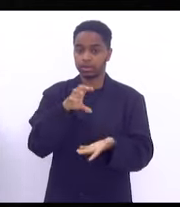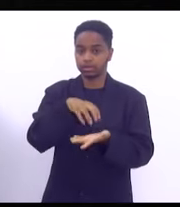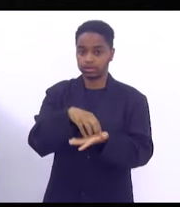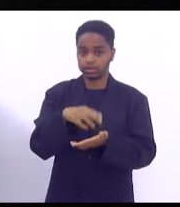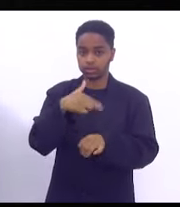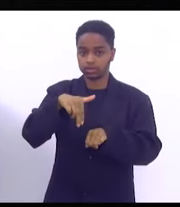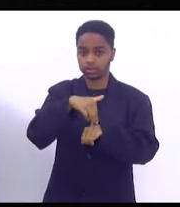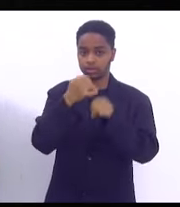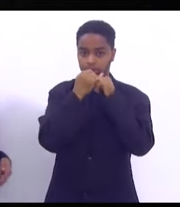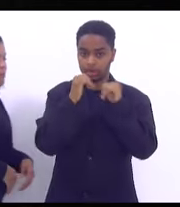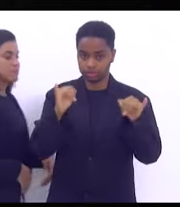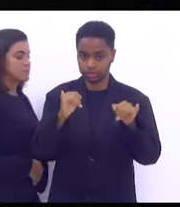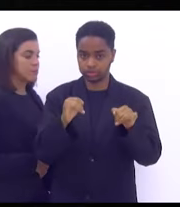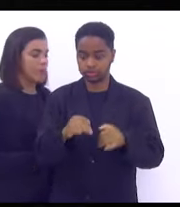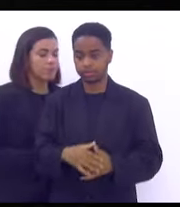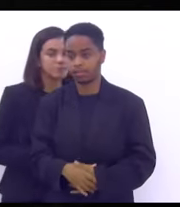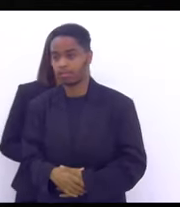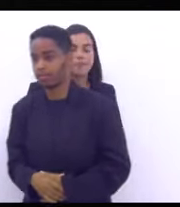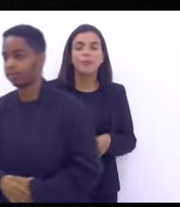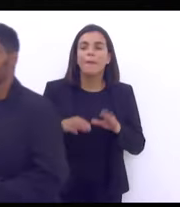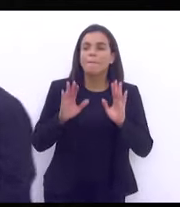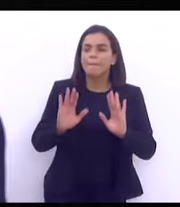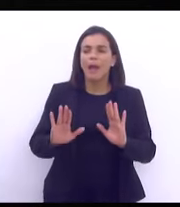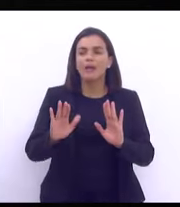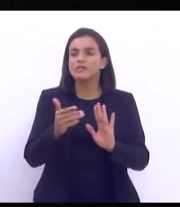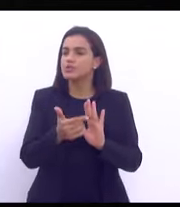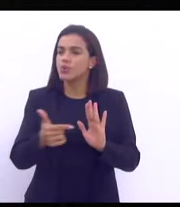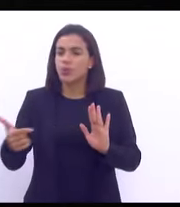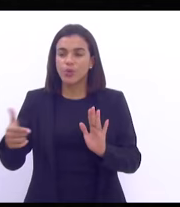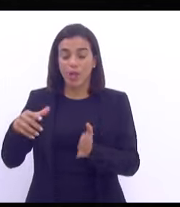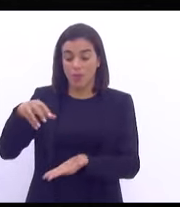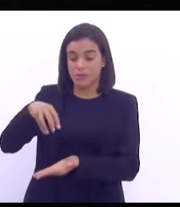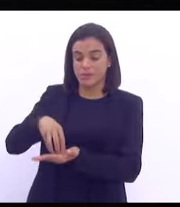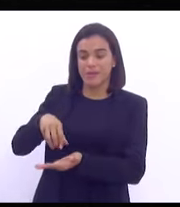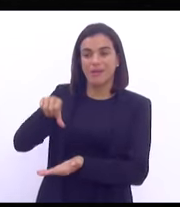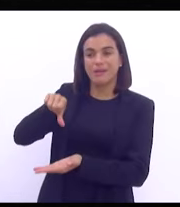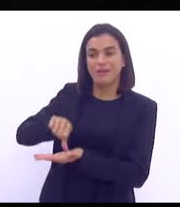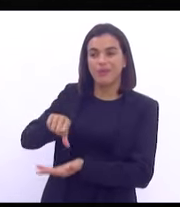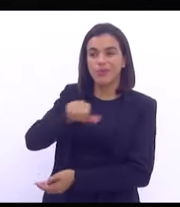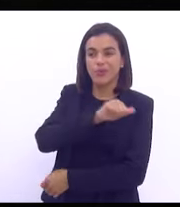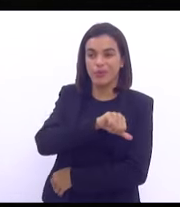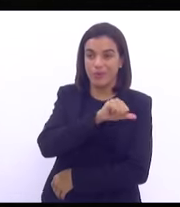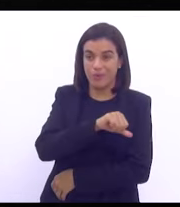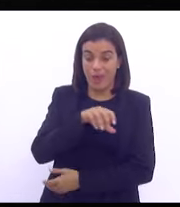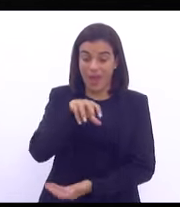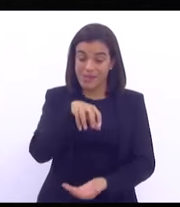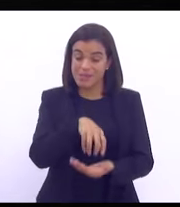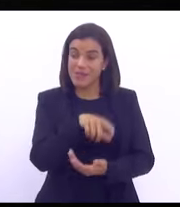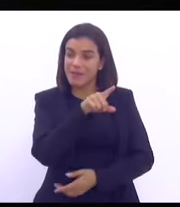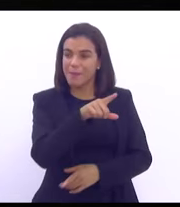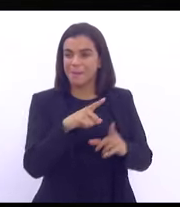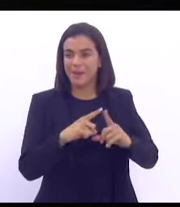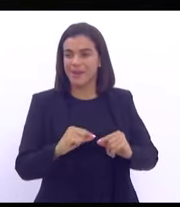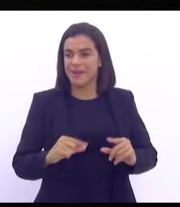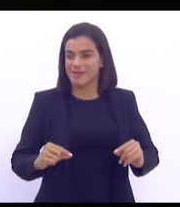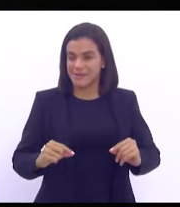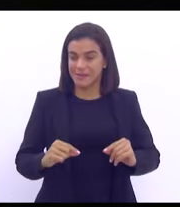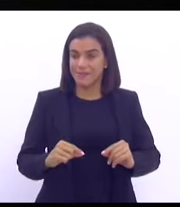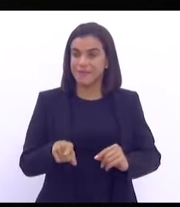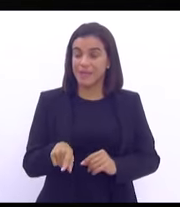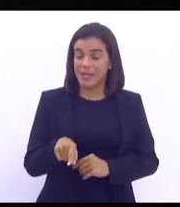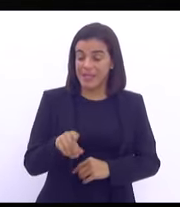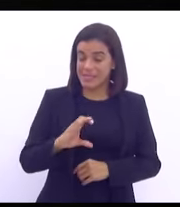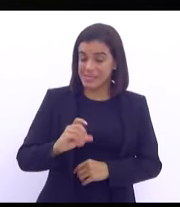de Energia Elétrica, que é a ANEEL, só que nós não temos uma sede no Rio de Janeiro. A sede é lá em Brasília. E nessa